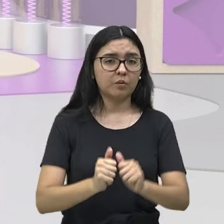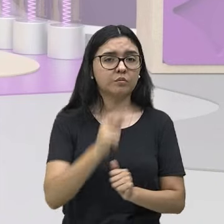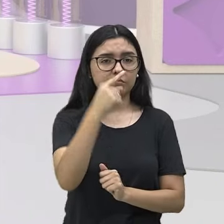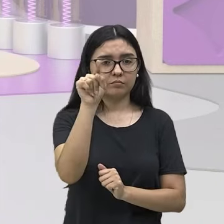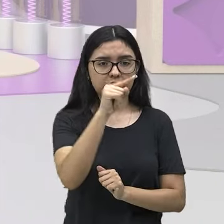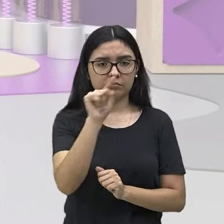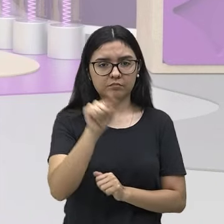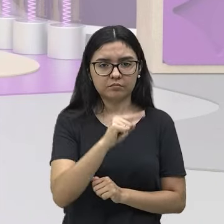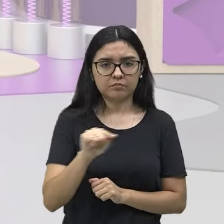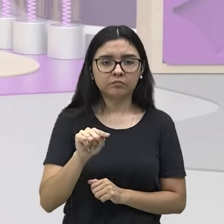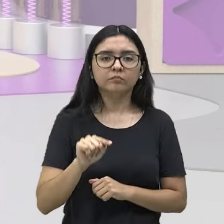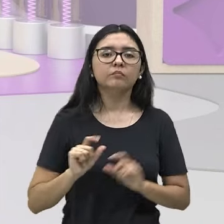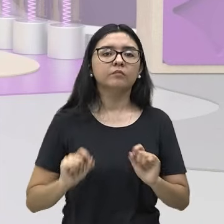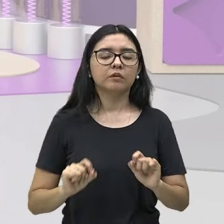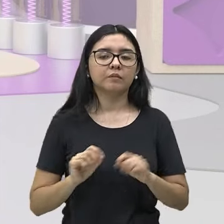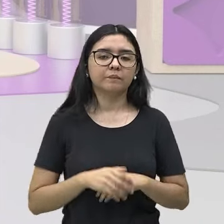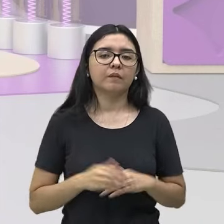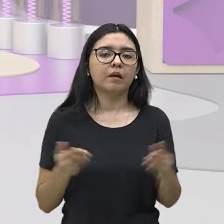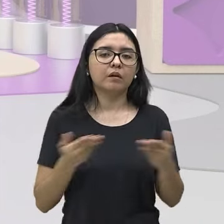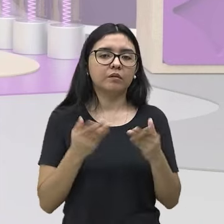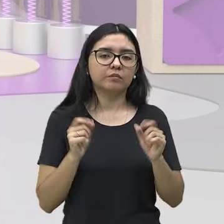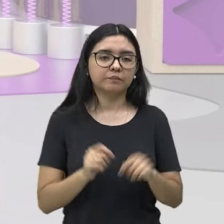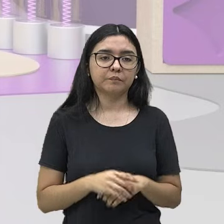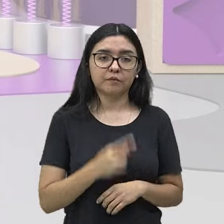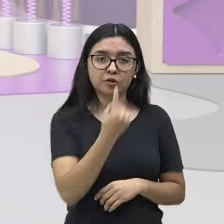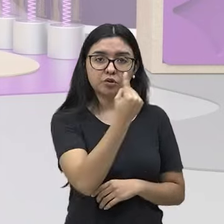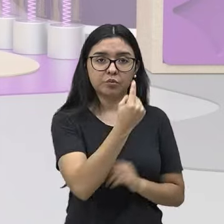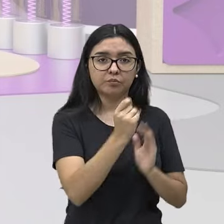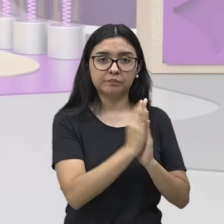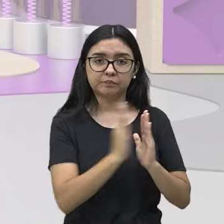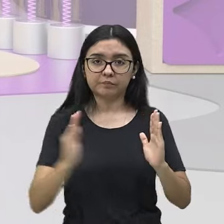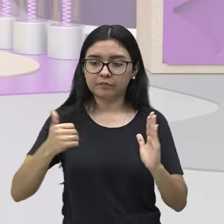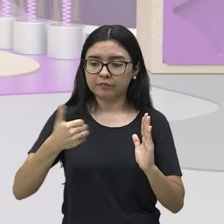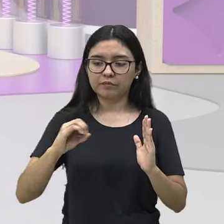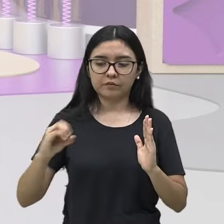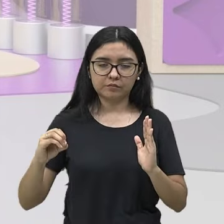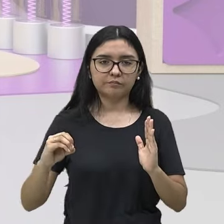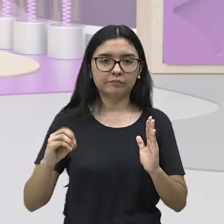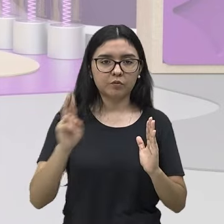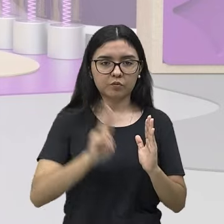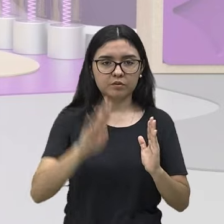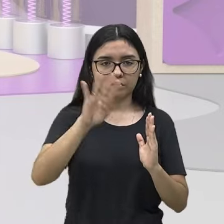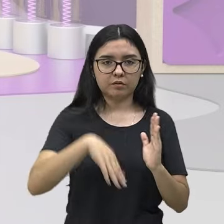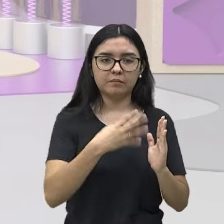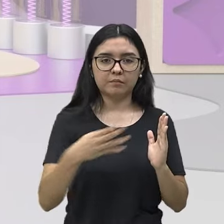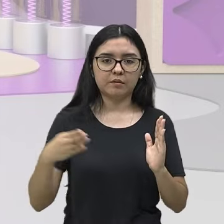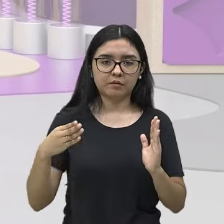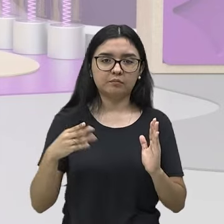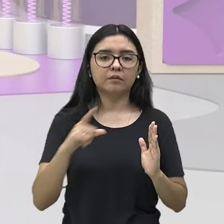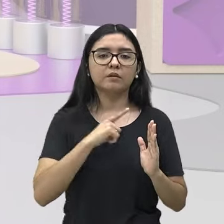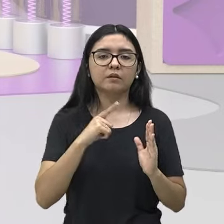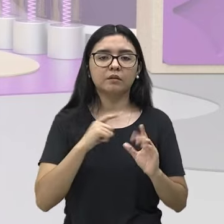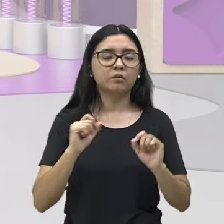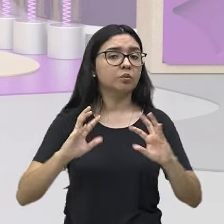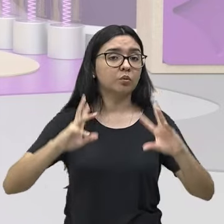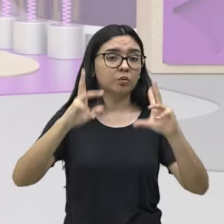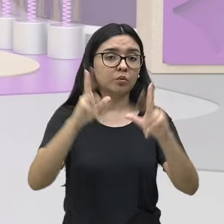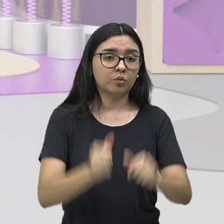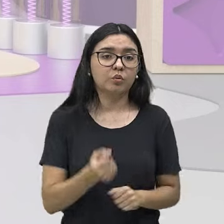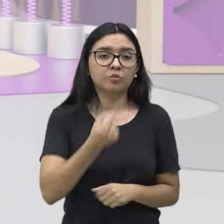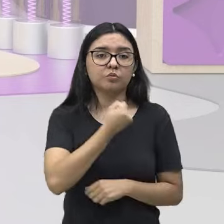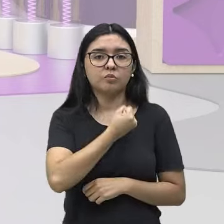eliminamos, agora, de 1 até 100, através do crivo de Eratóstenes, nós temos aqui todos os